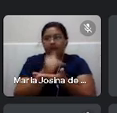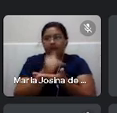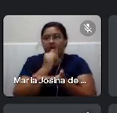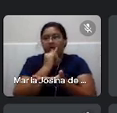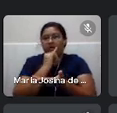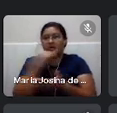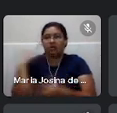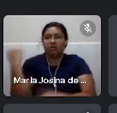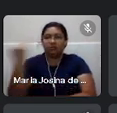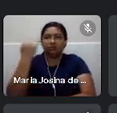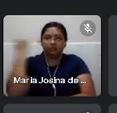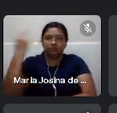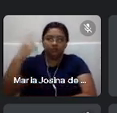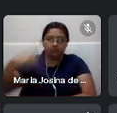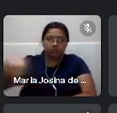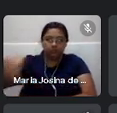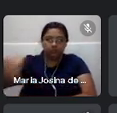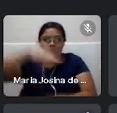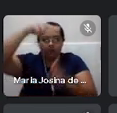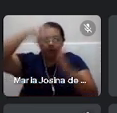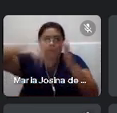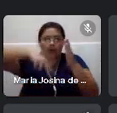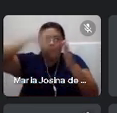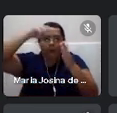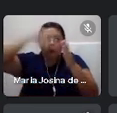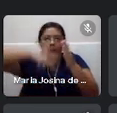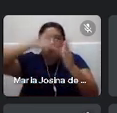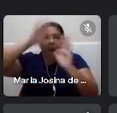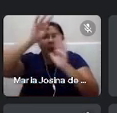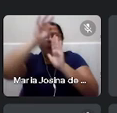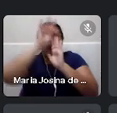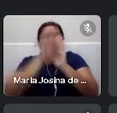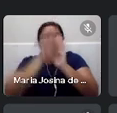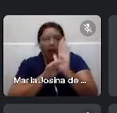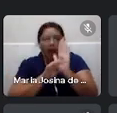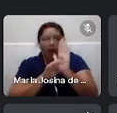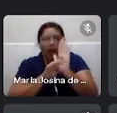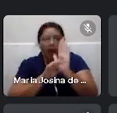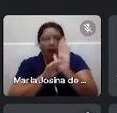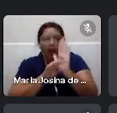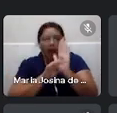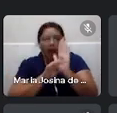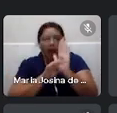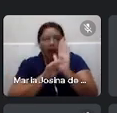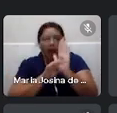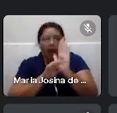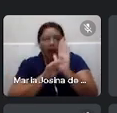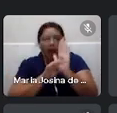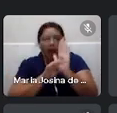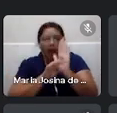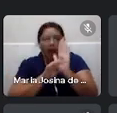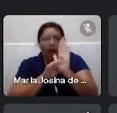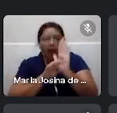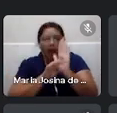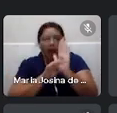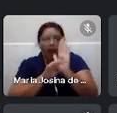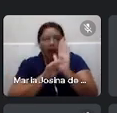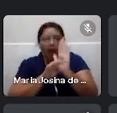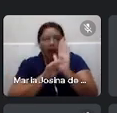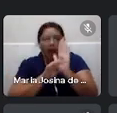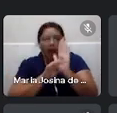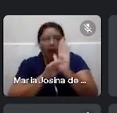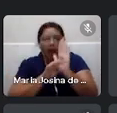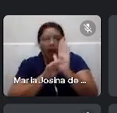vocês leiam os textos base. Na revisão das unidades, lá na plataforma, eu criei mais uma aba, revisão